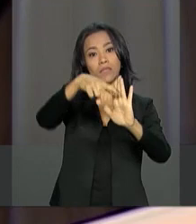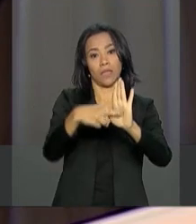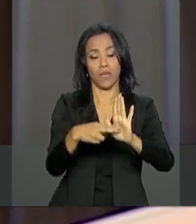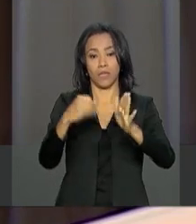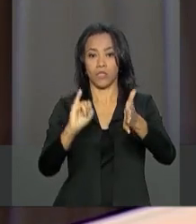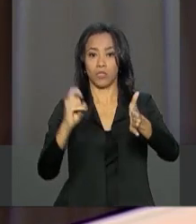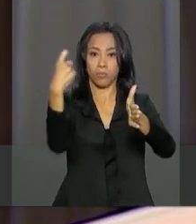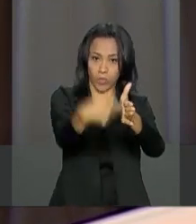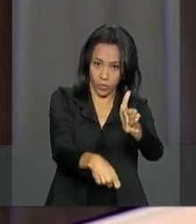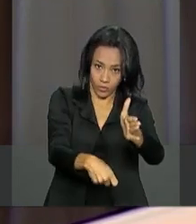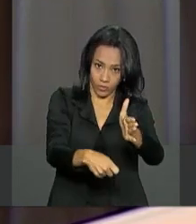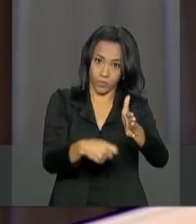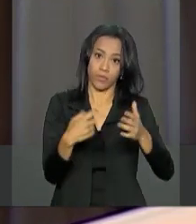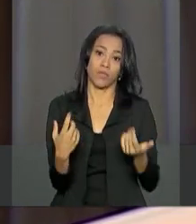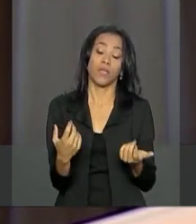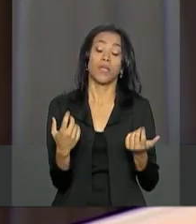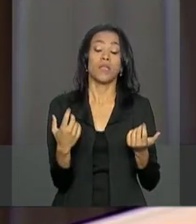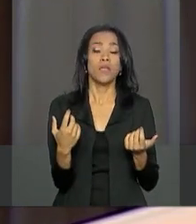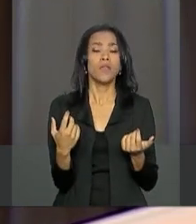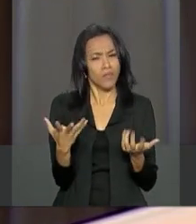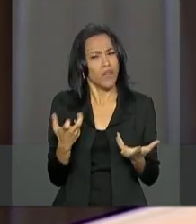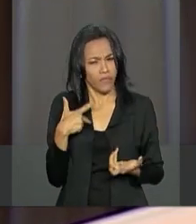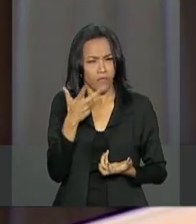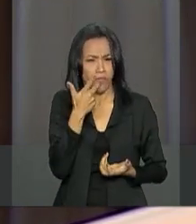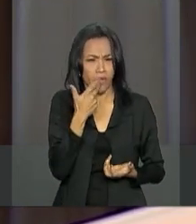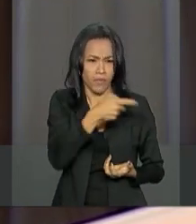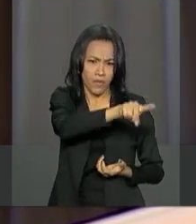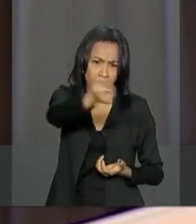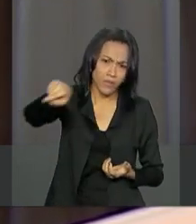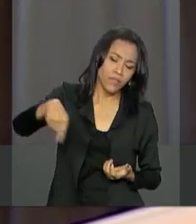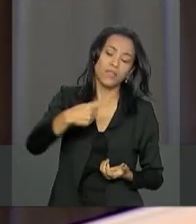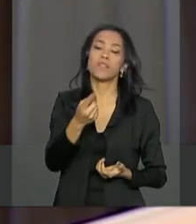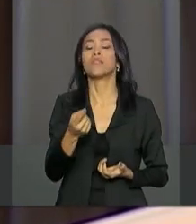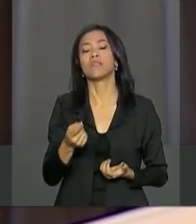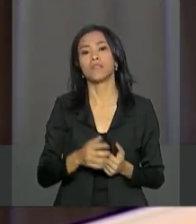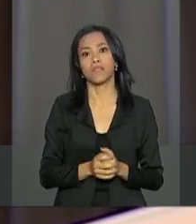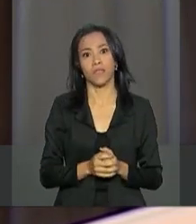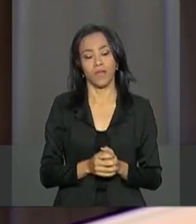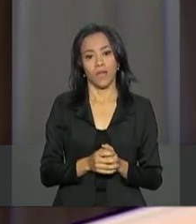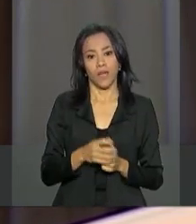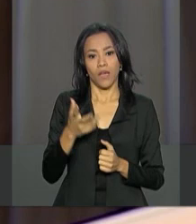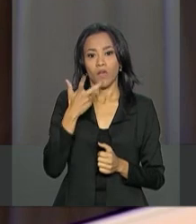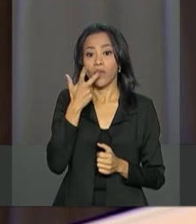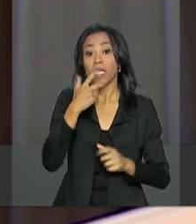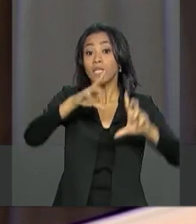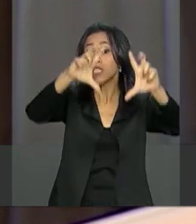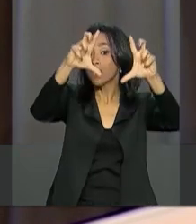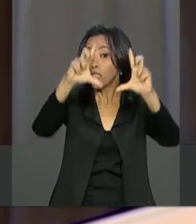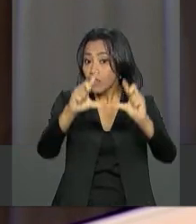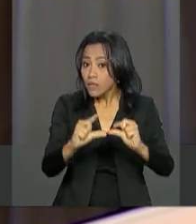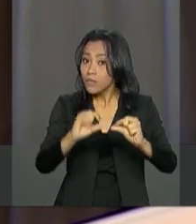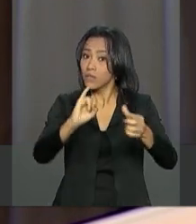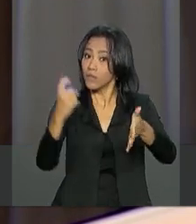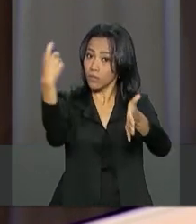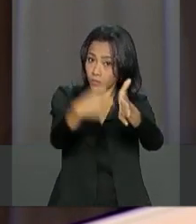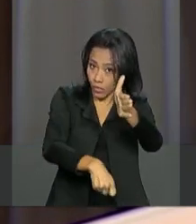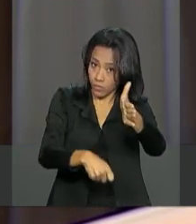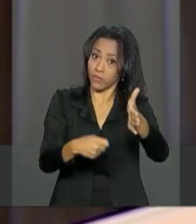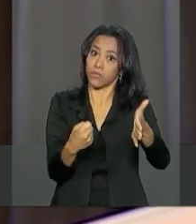eu passei a dizer, confesso aos senhores e às senhoras, eu passei a falar mais, Robson, em simplificação tributária. Porque no